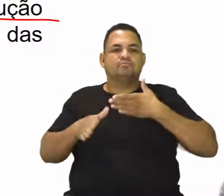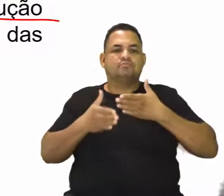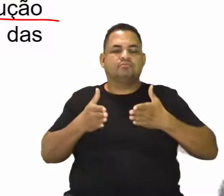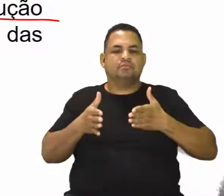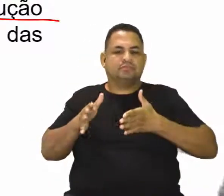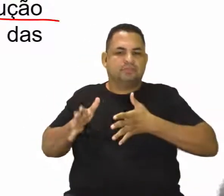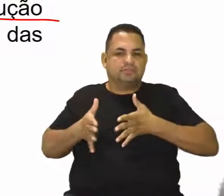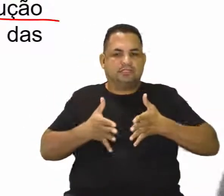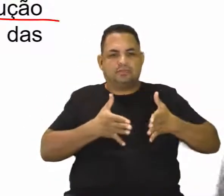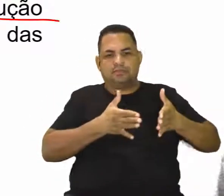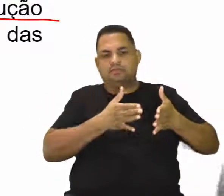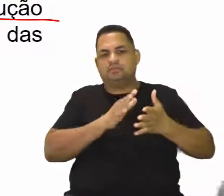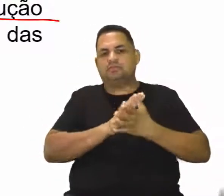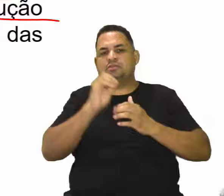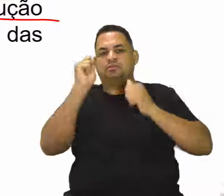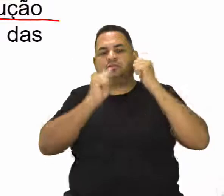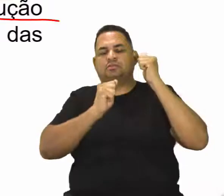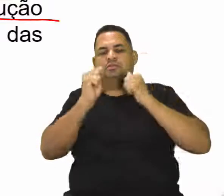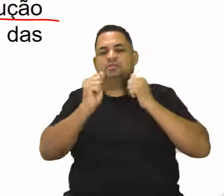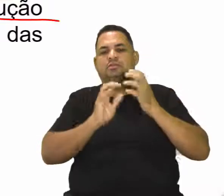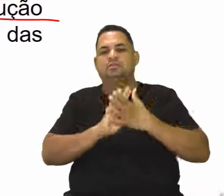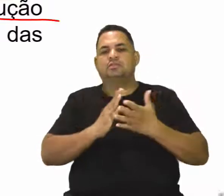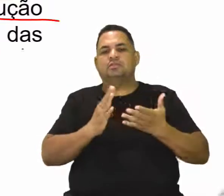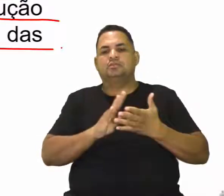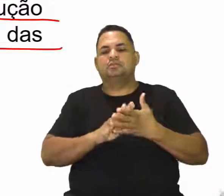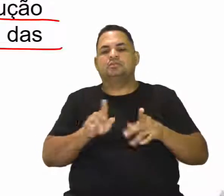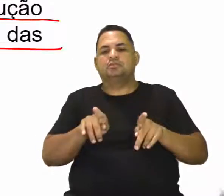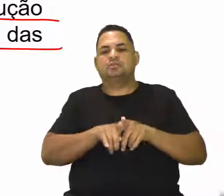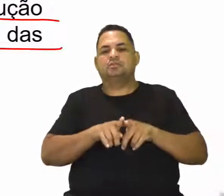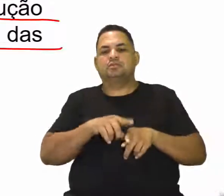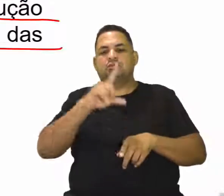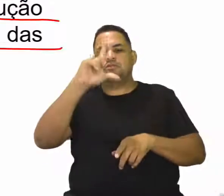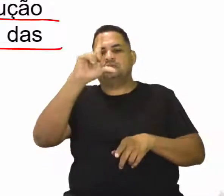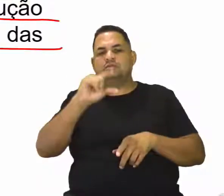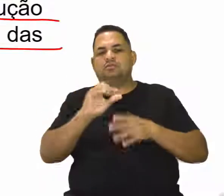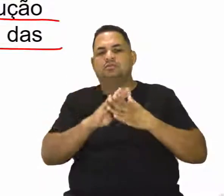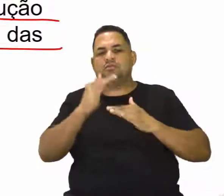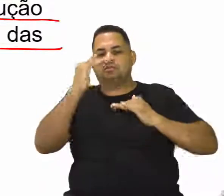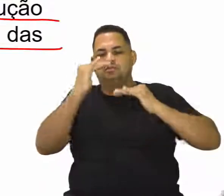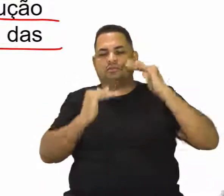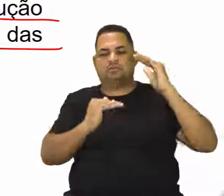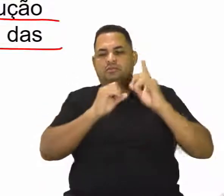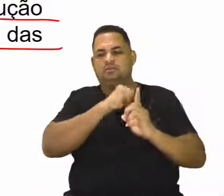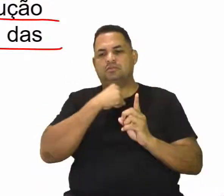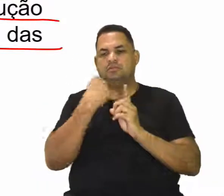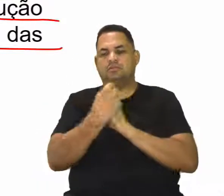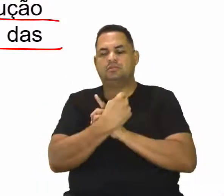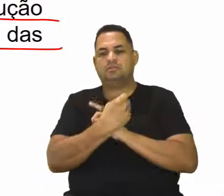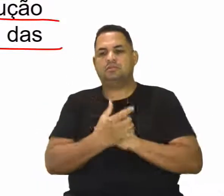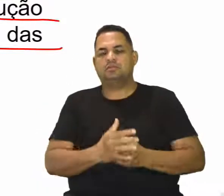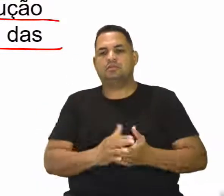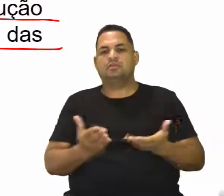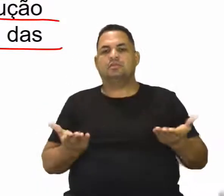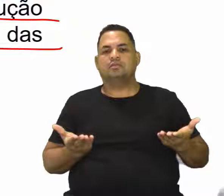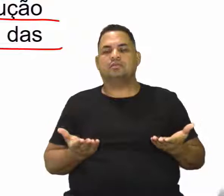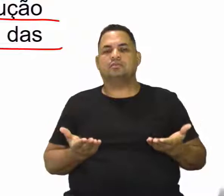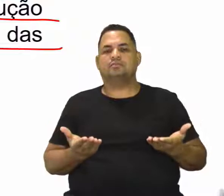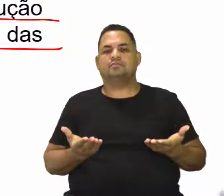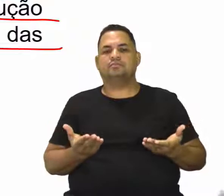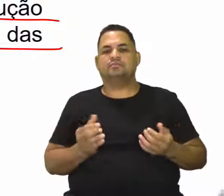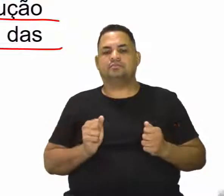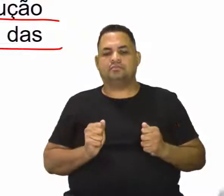da população industrial plena, bem como a diminuição da desigualdade social. Então, é